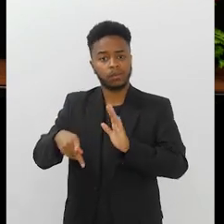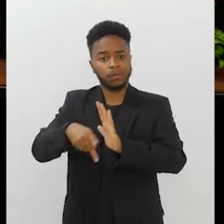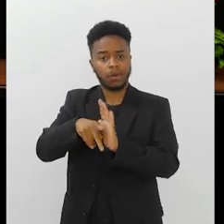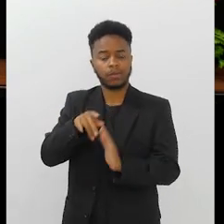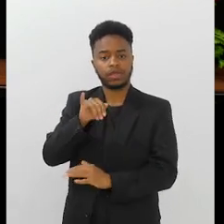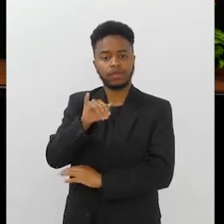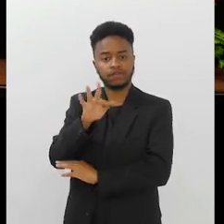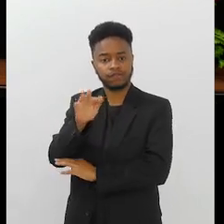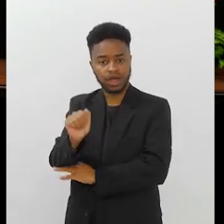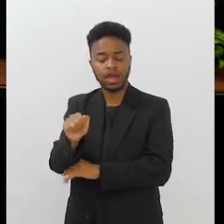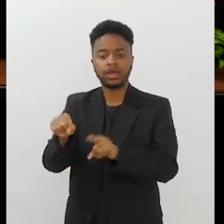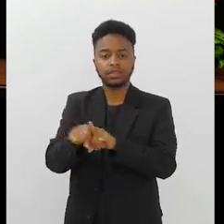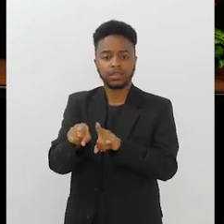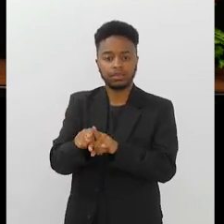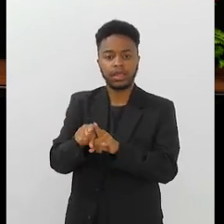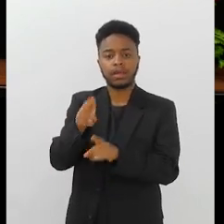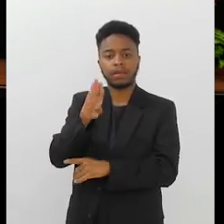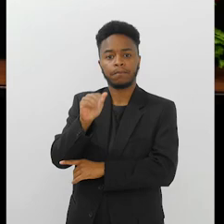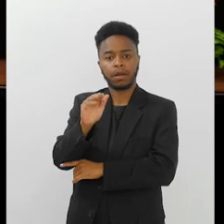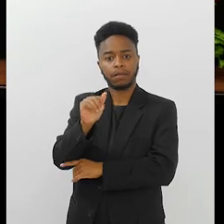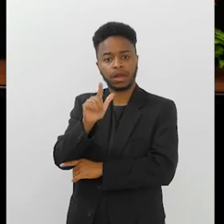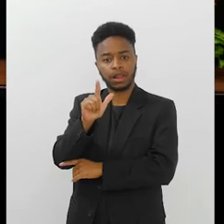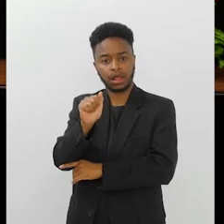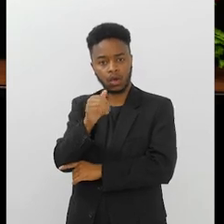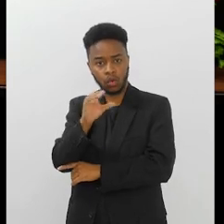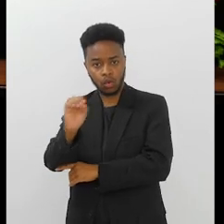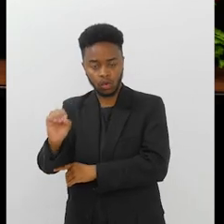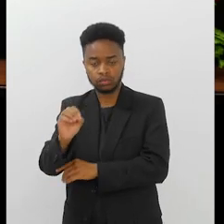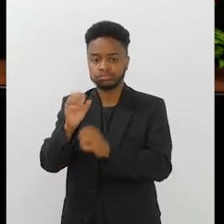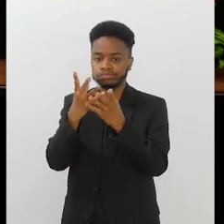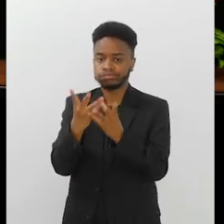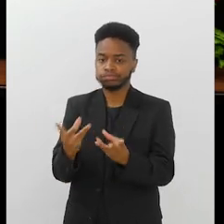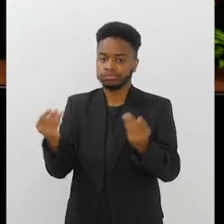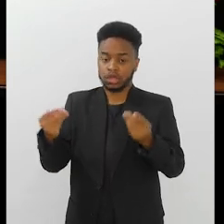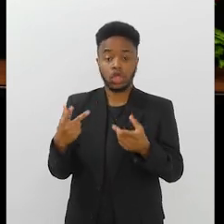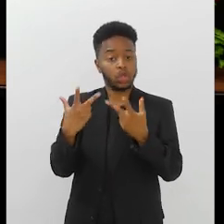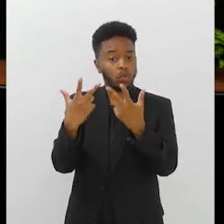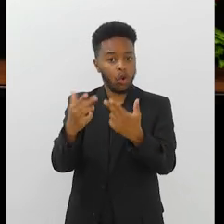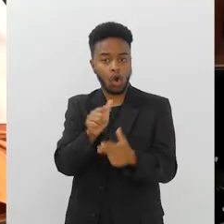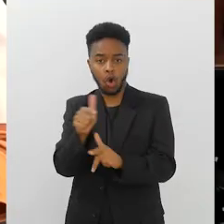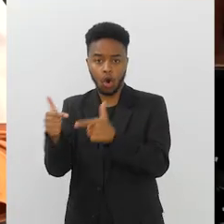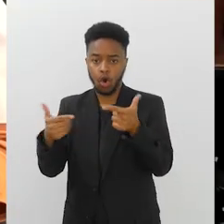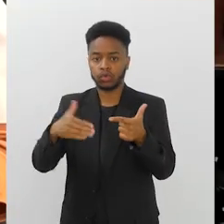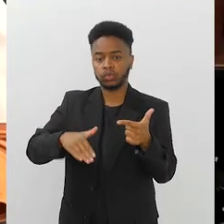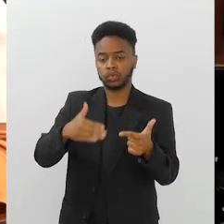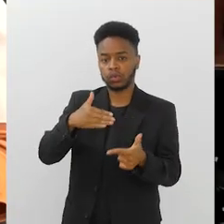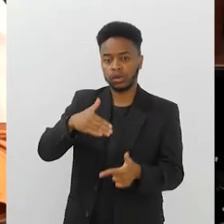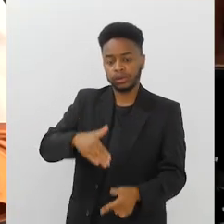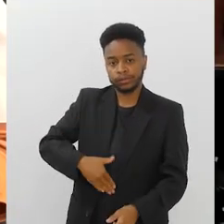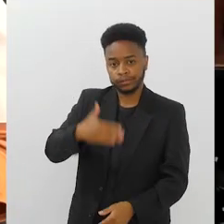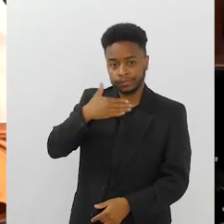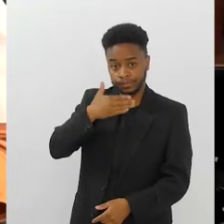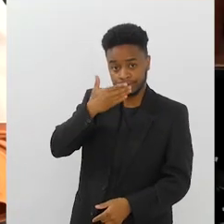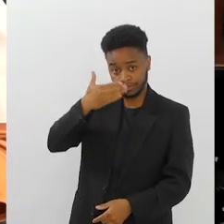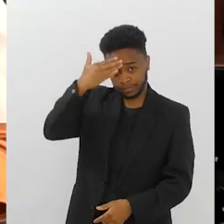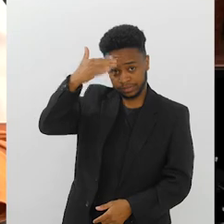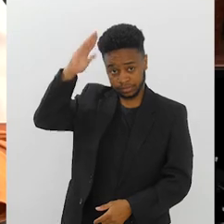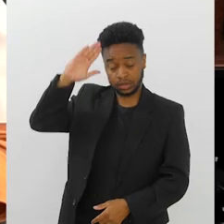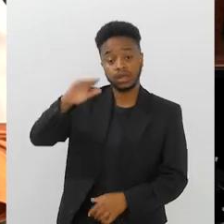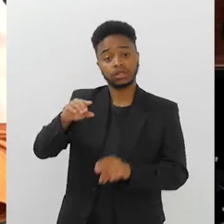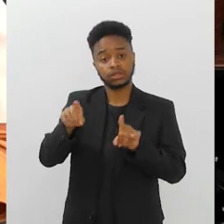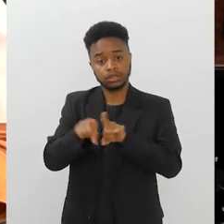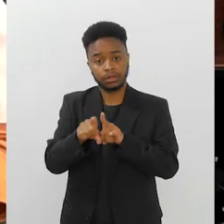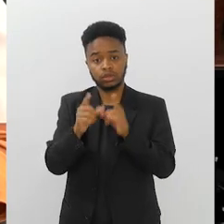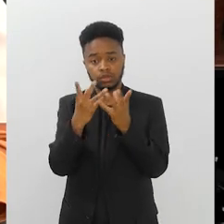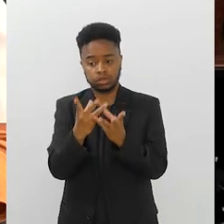os babalao Eles foram extintos assim como Muita muitos muçulmanos assim como todo o Islamismo foi de alguma forma extinta porque